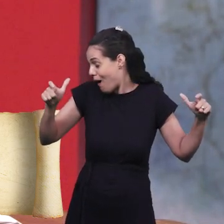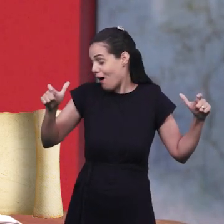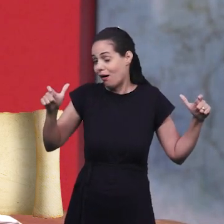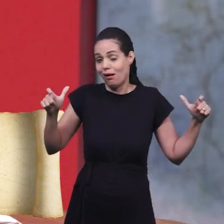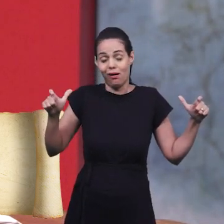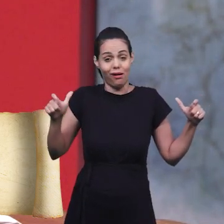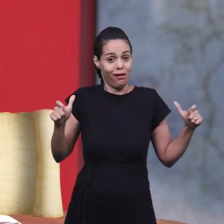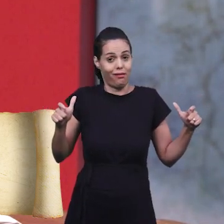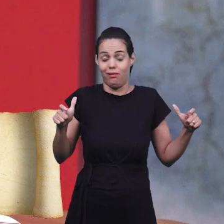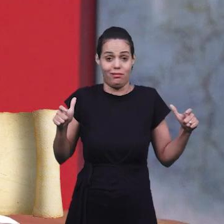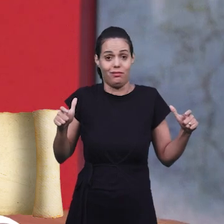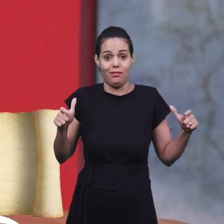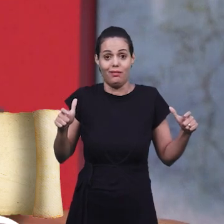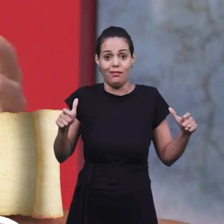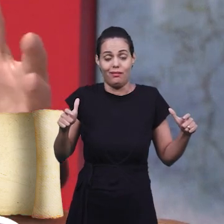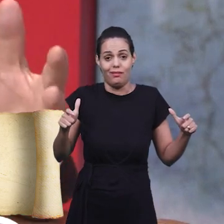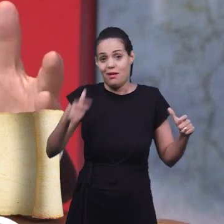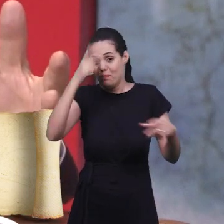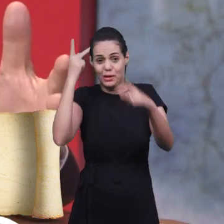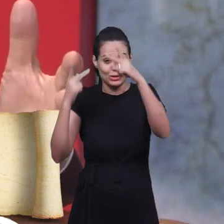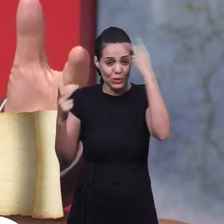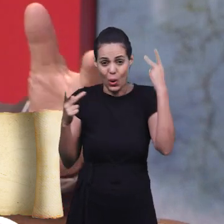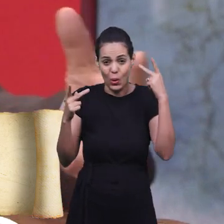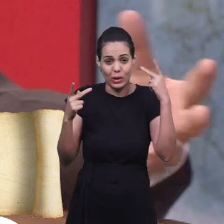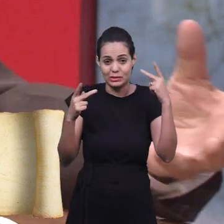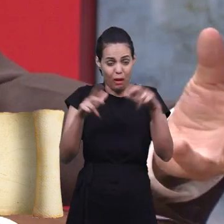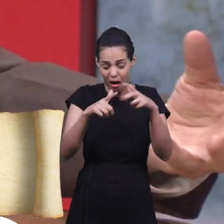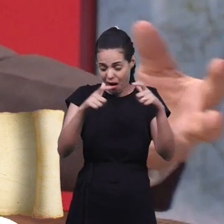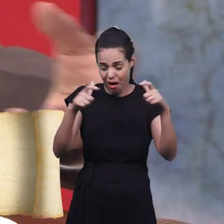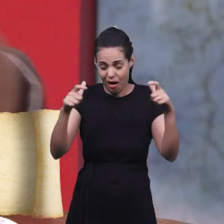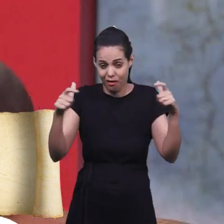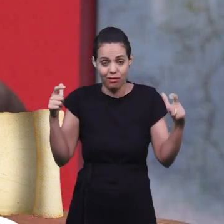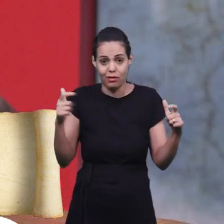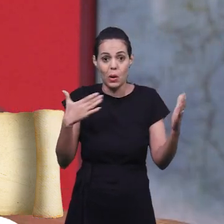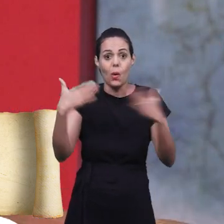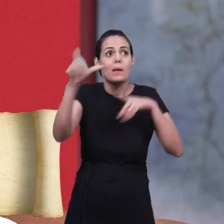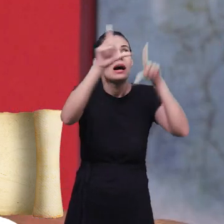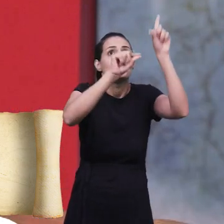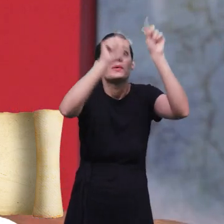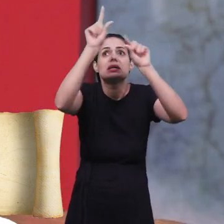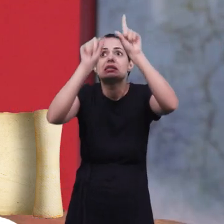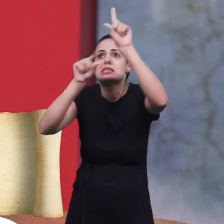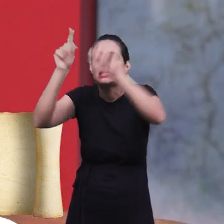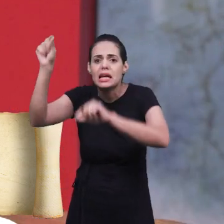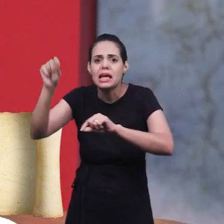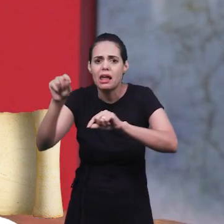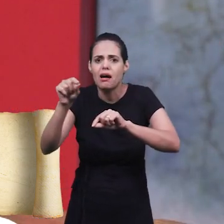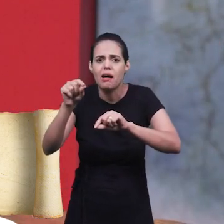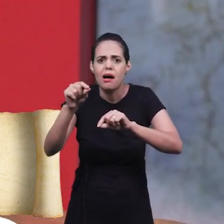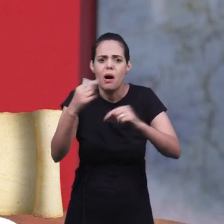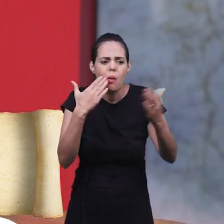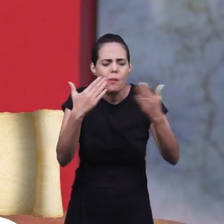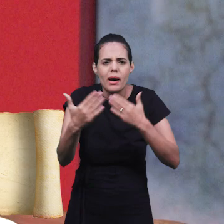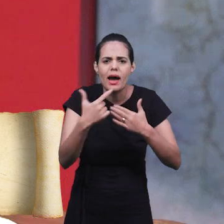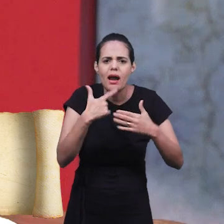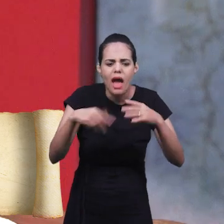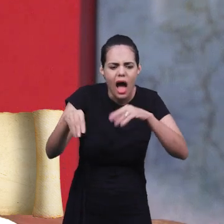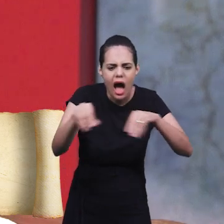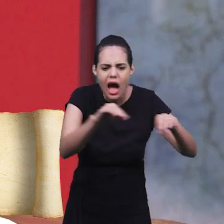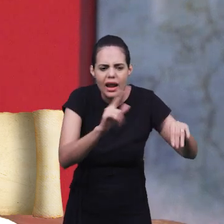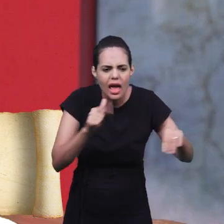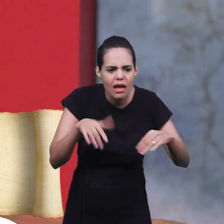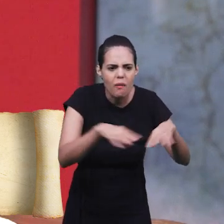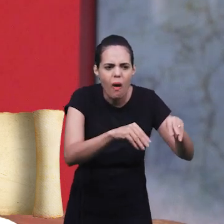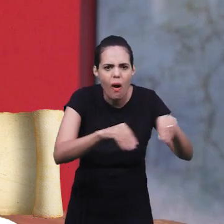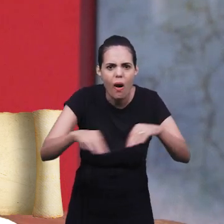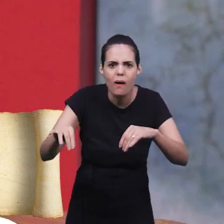Multiplicou muitíssimo. E Deus então toma agora uma nação inteira que não era exatamente